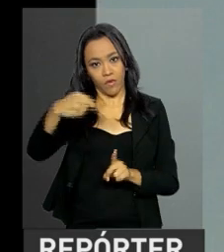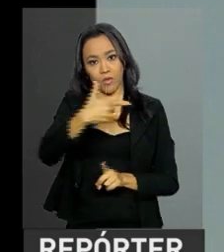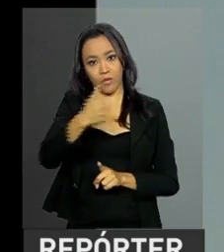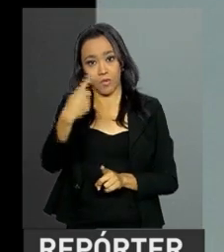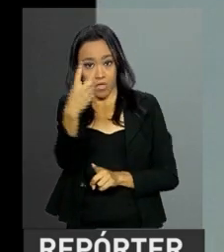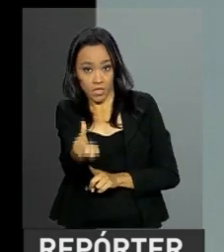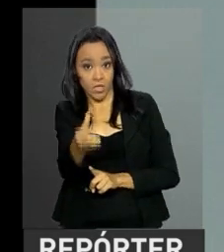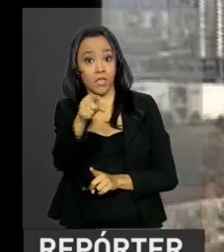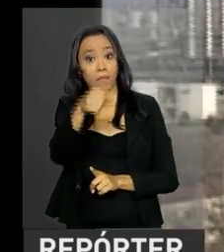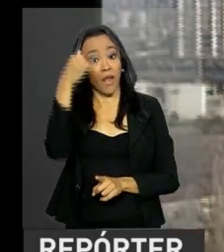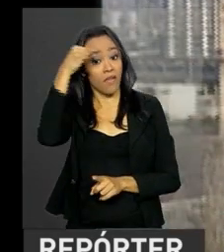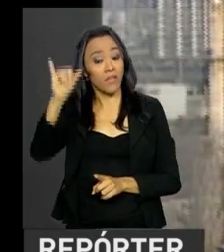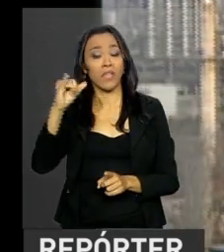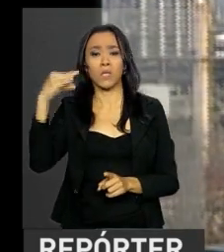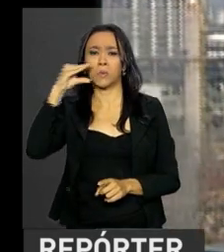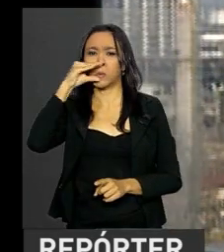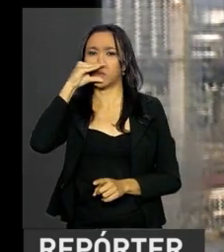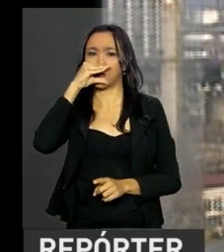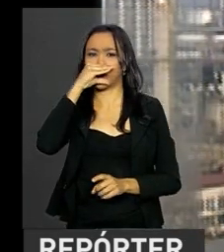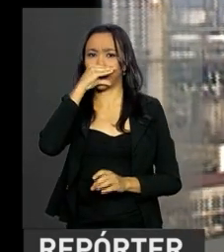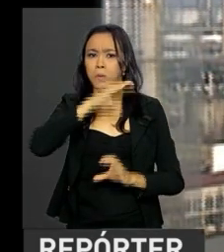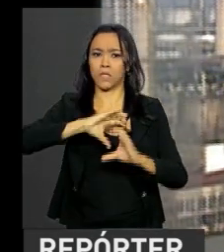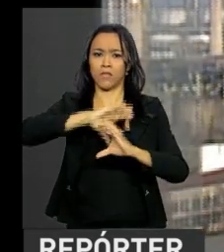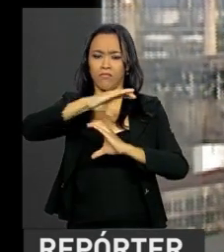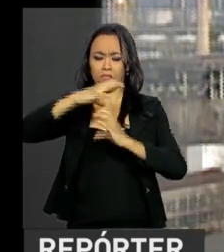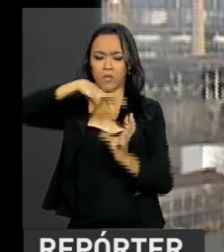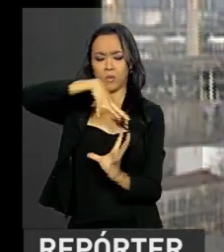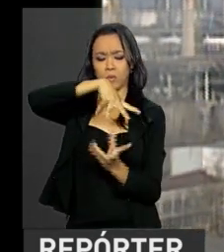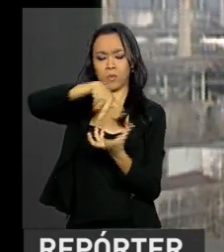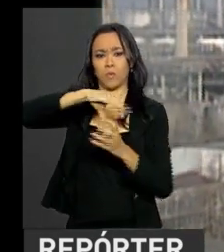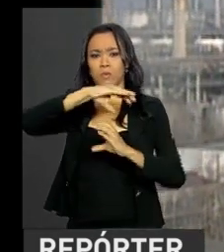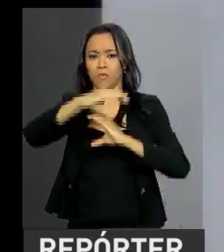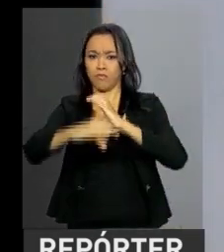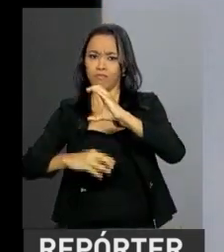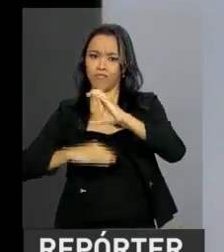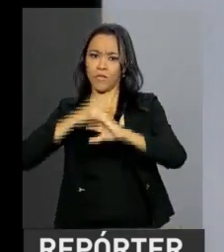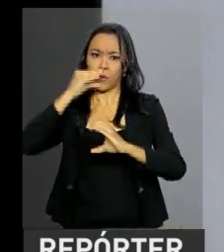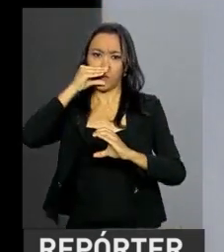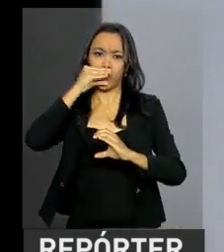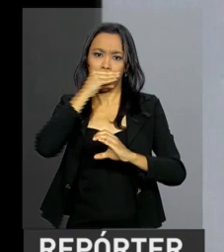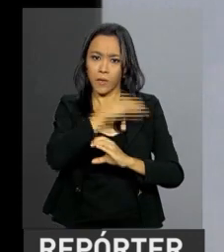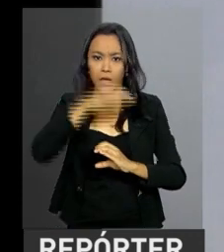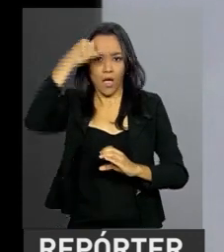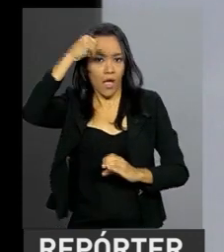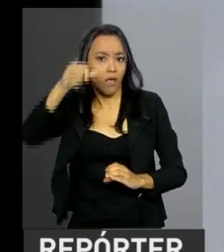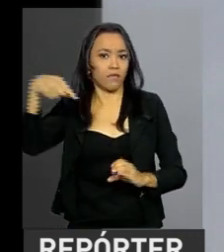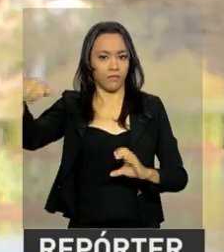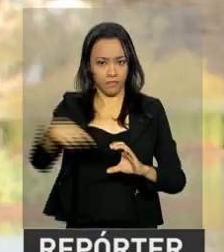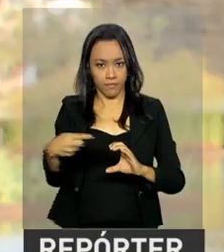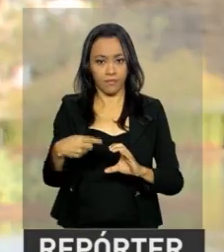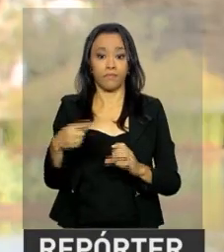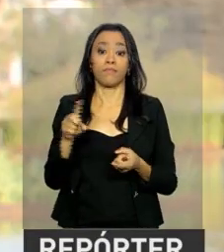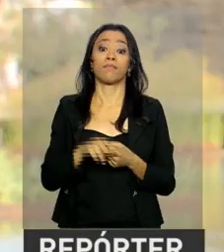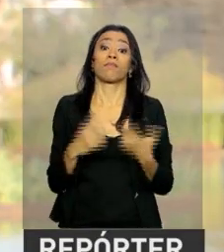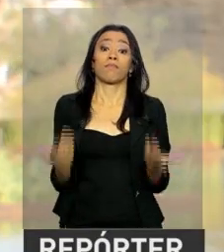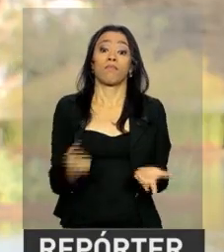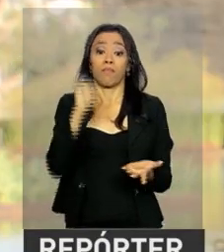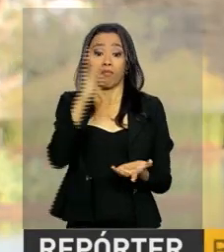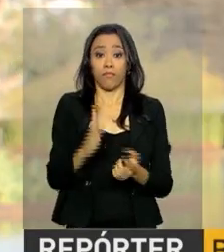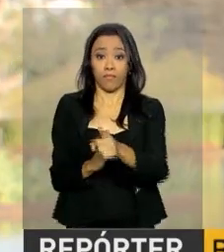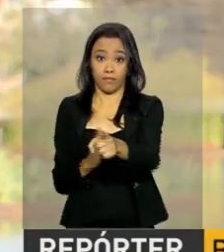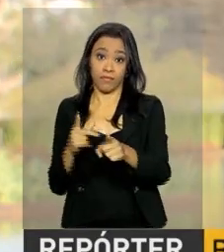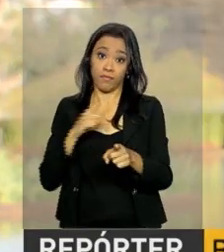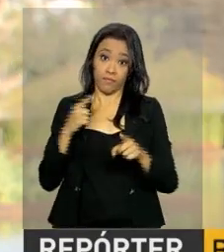limitar o aquecimento global até o final desse século em no máximo 2 graus Celsius, comparado a níveis pré-industriais. O Brasil teve